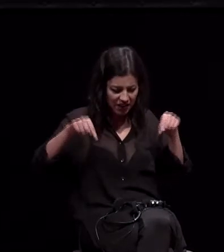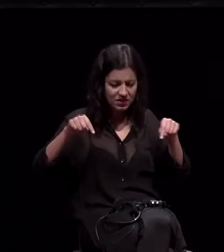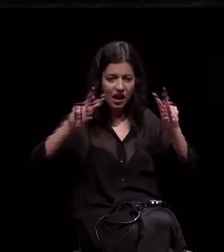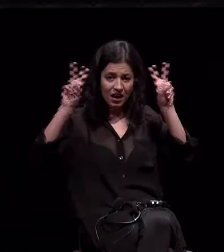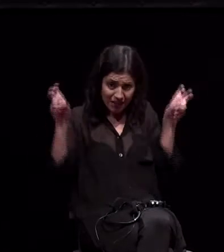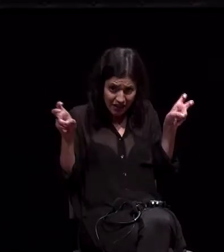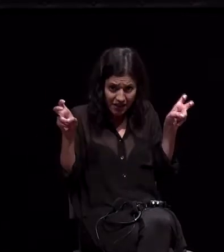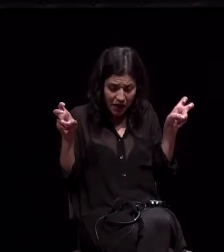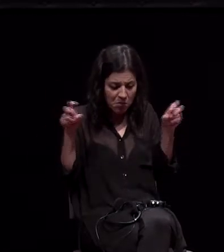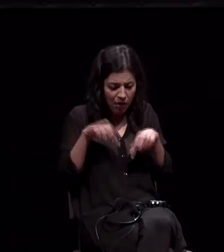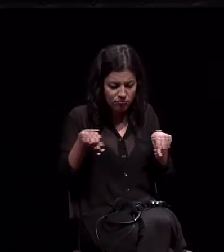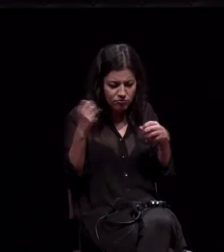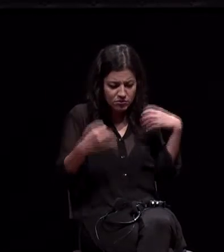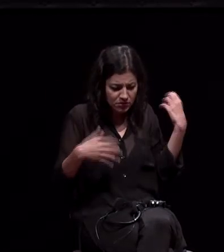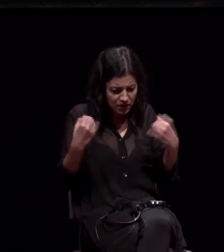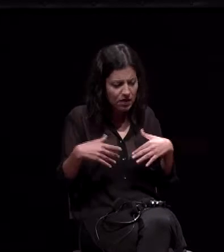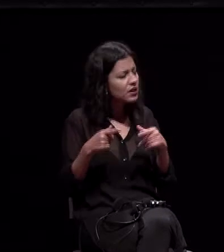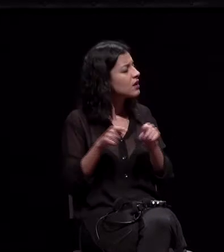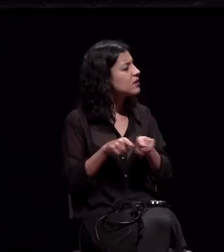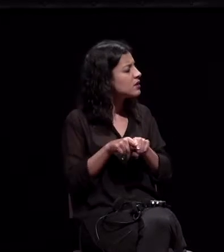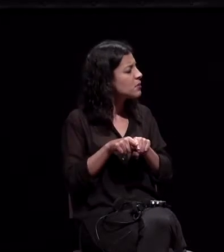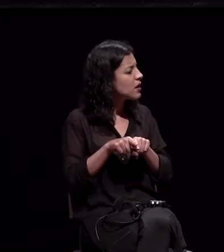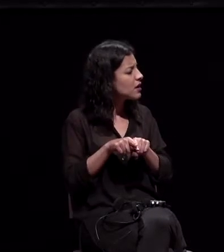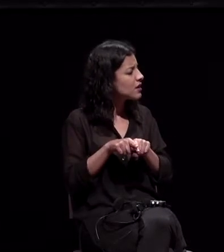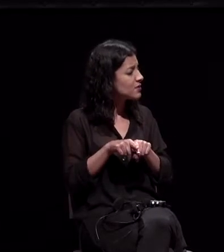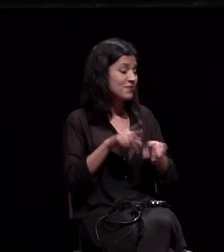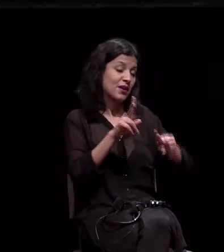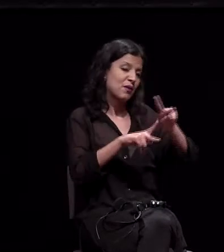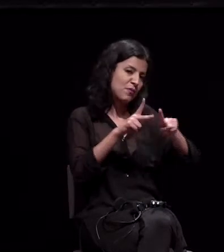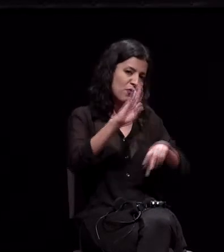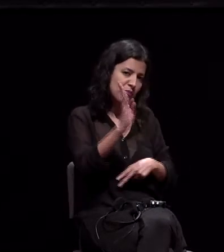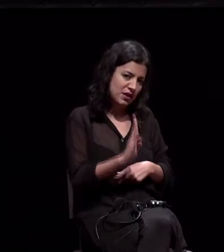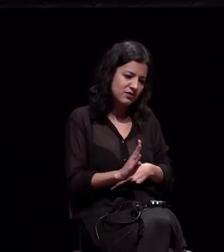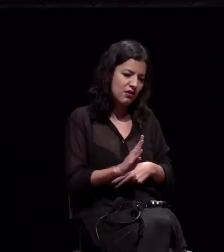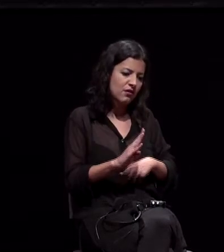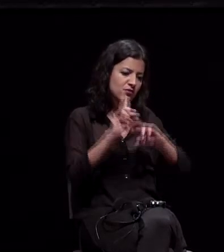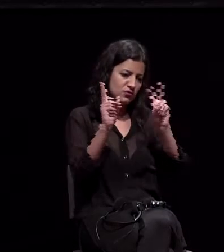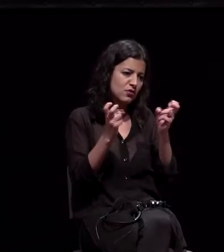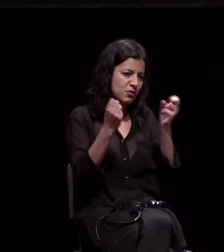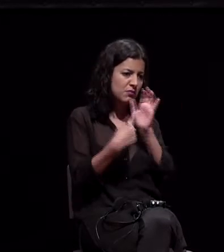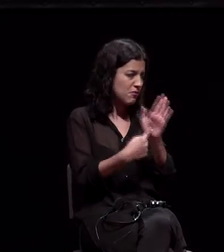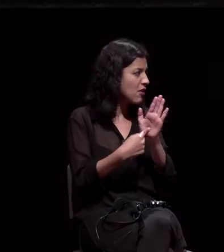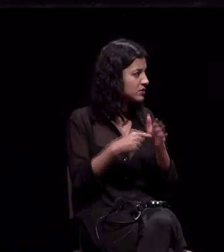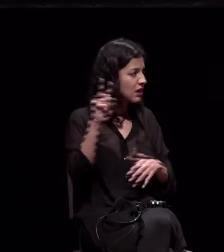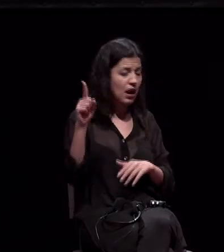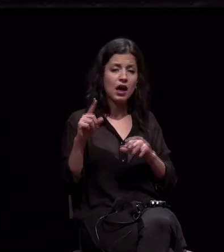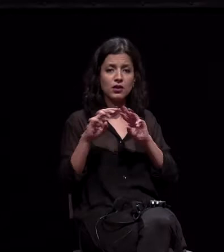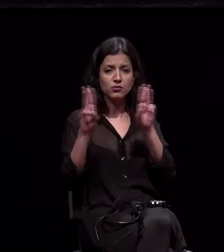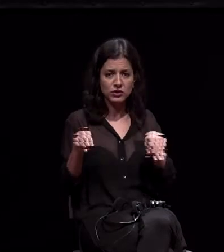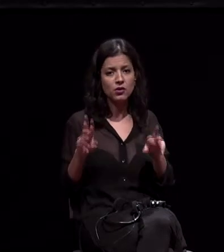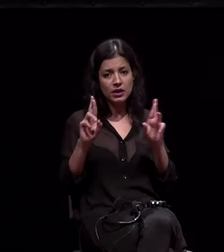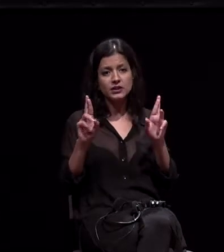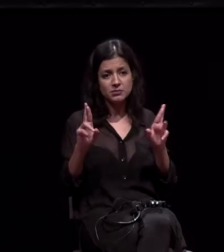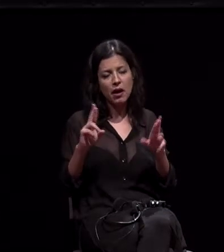eso, pero también incluía una sección sobre Mal do Povo Brasileiro, que ya no voy a hablar porque ya estuvo en este museo, y ya espero que lo hayan visto hace